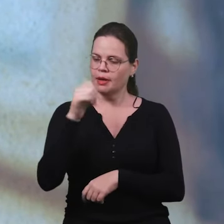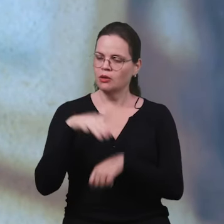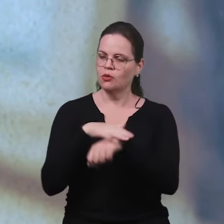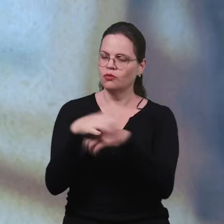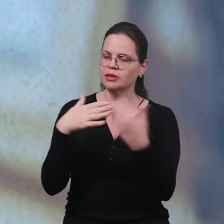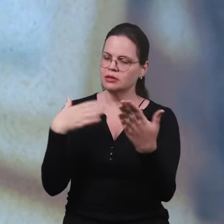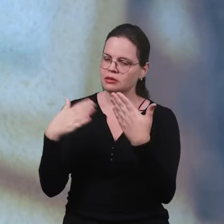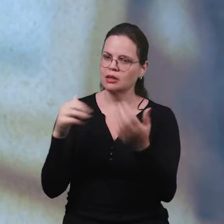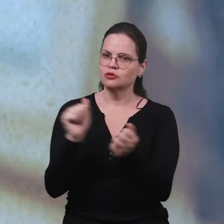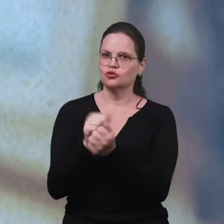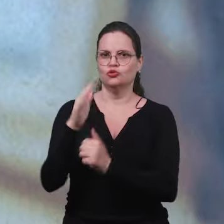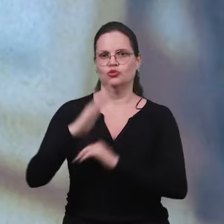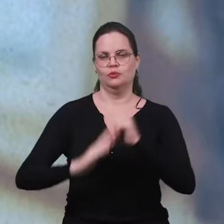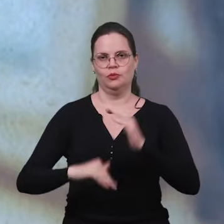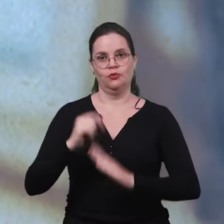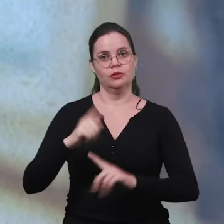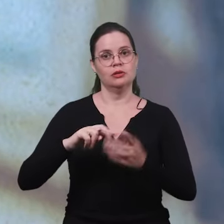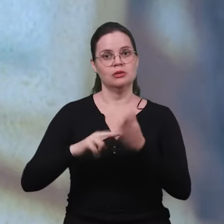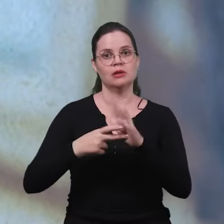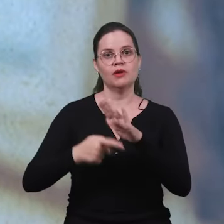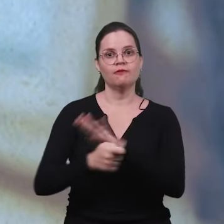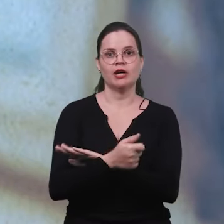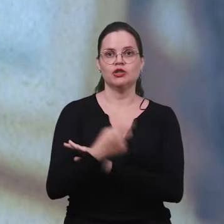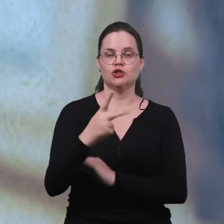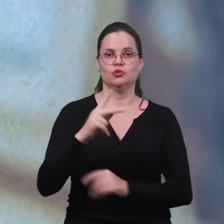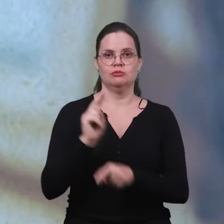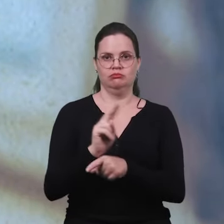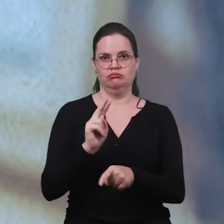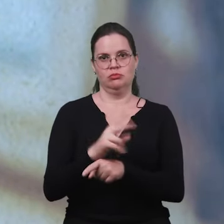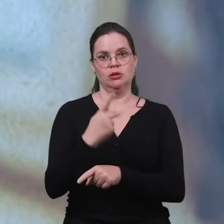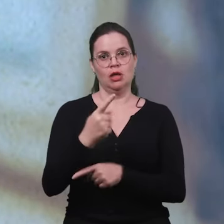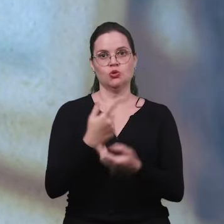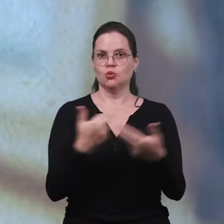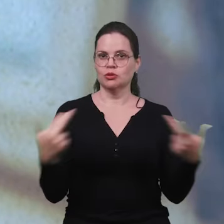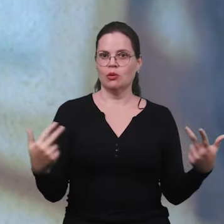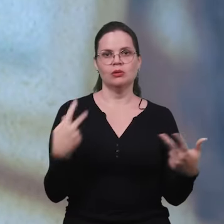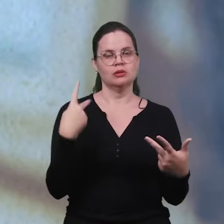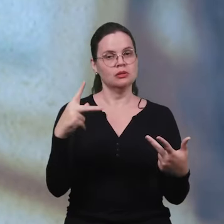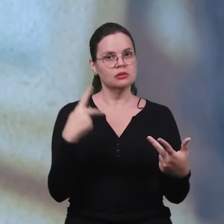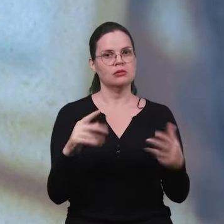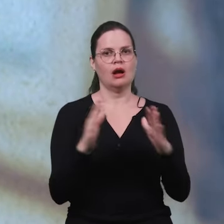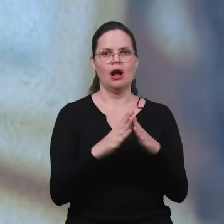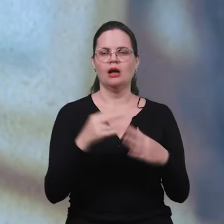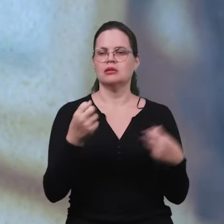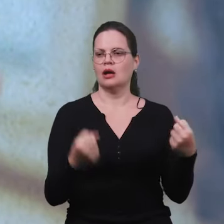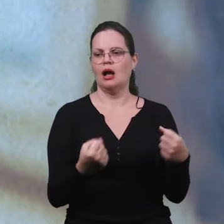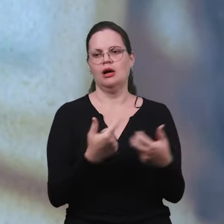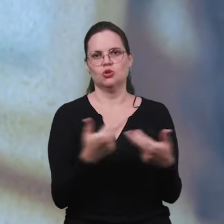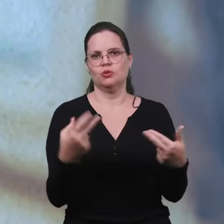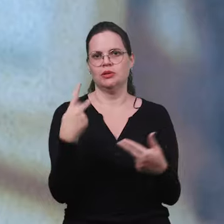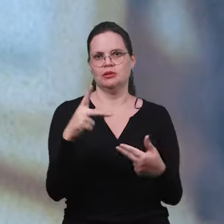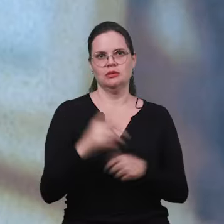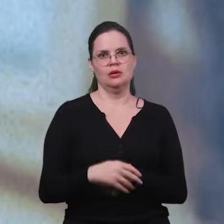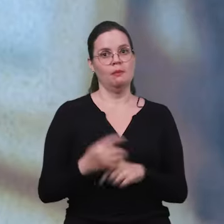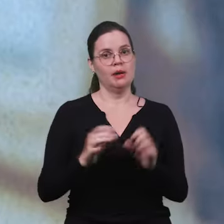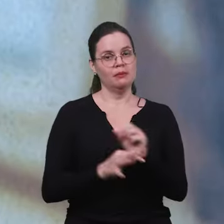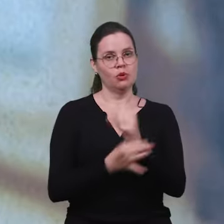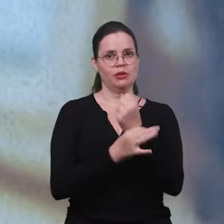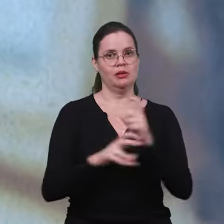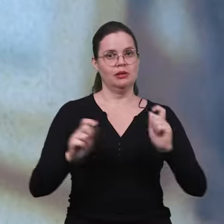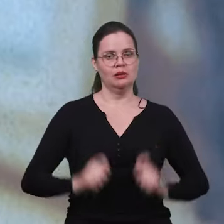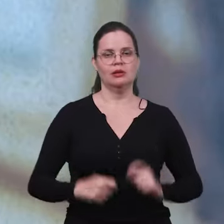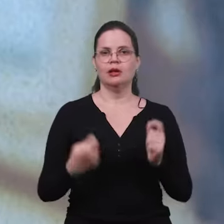muito importante, isso é investimento. Isso é você investir no seu patrimônio, é proteger o seu patrimônio, né? Que é um planejamento patrimonial, é